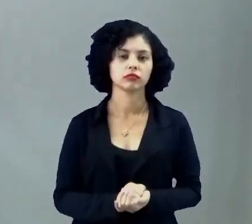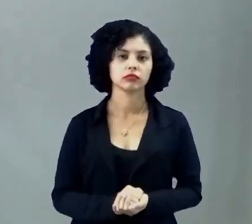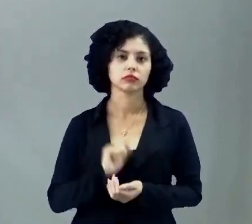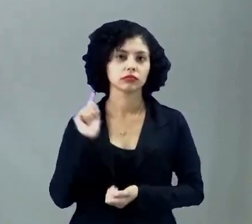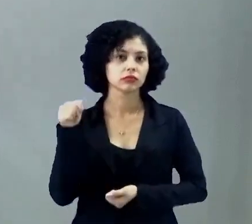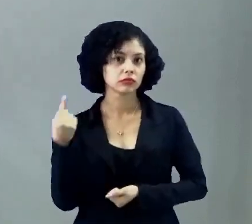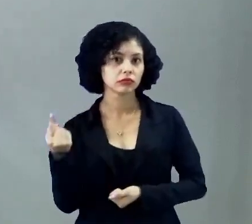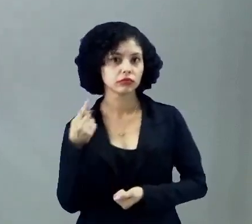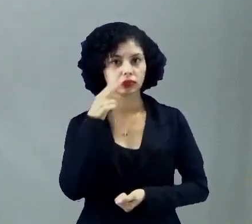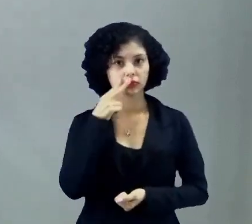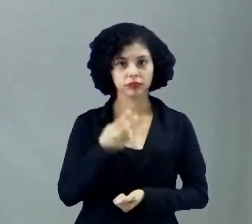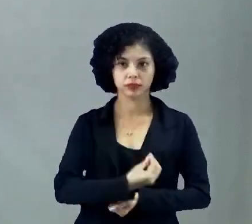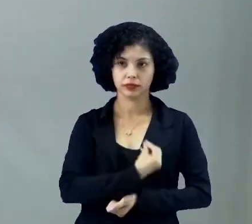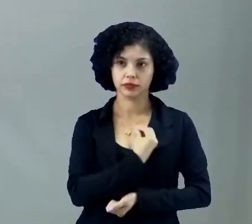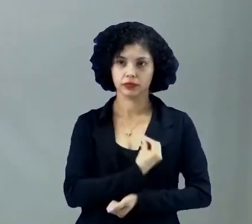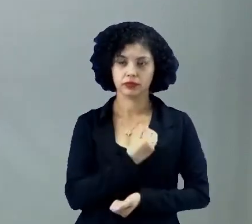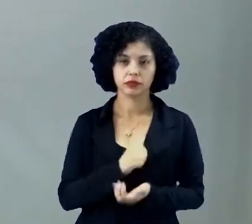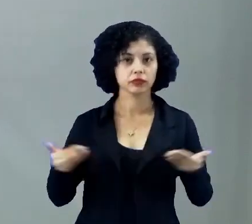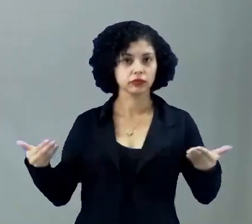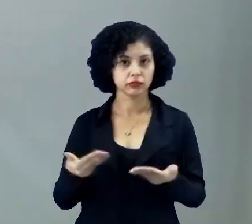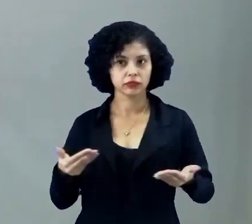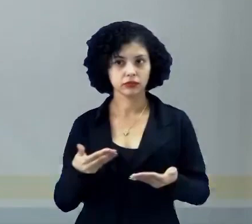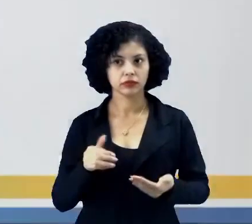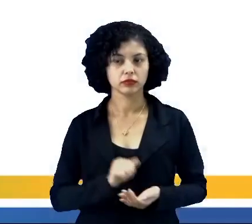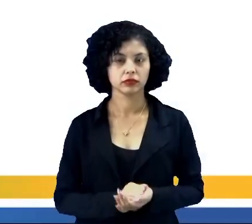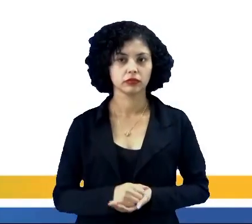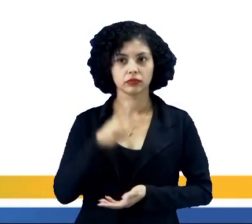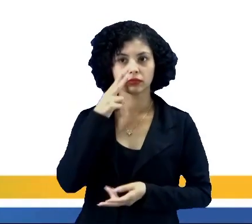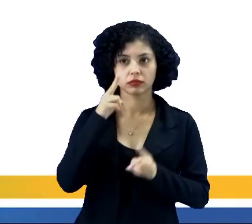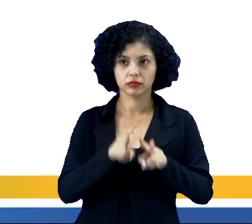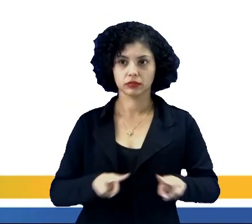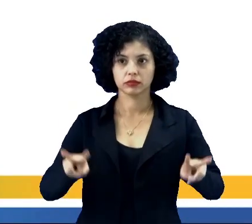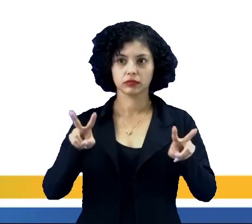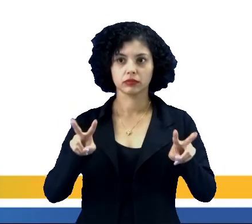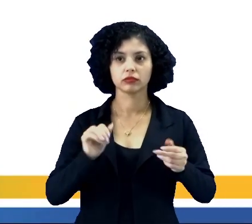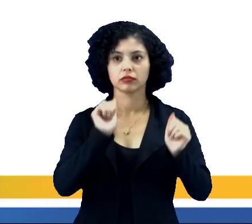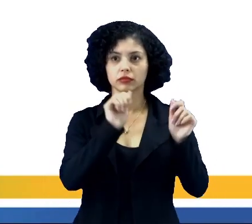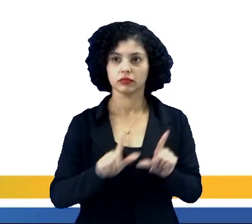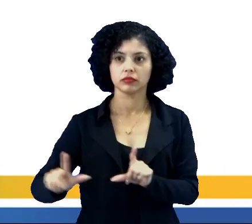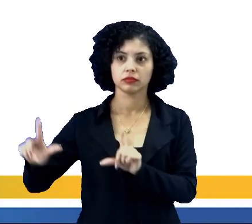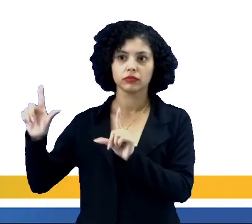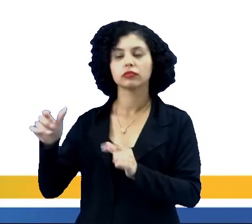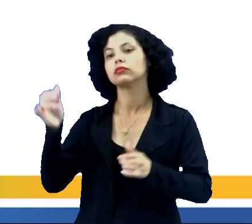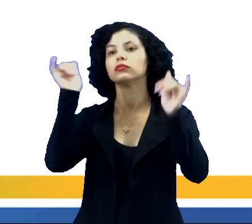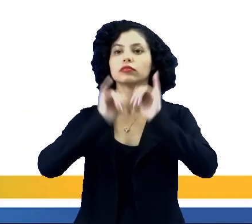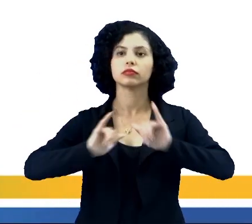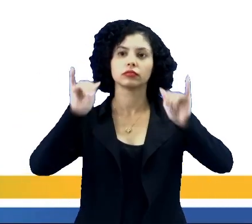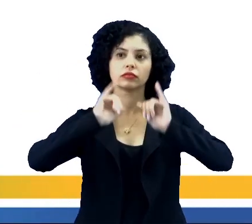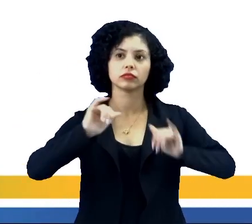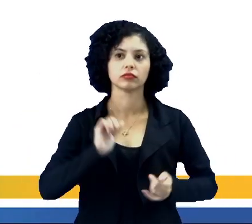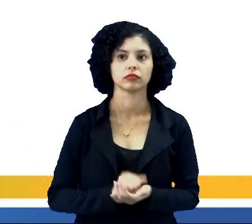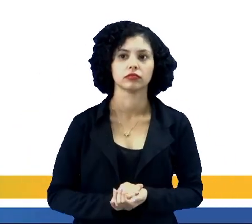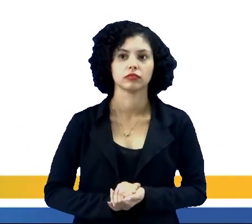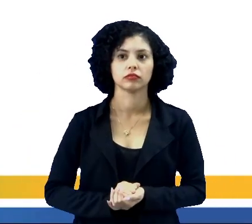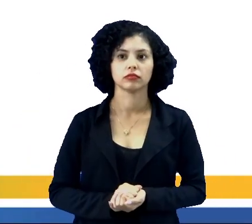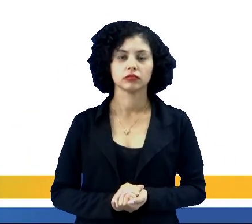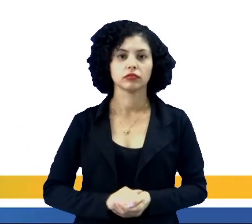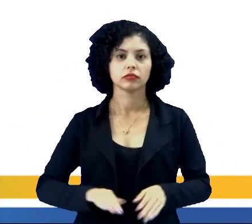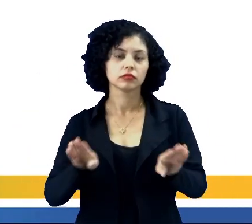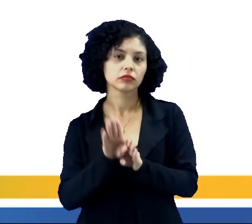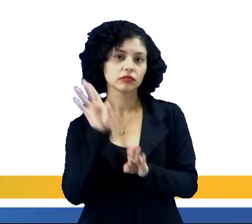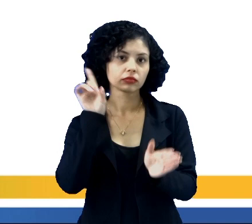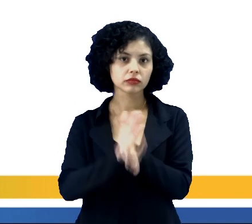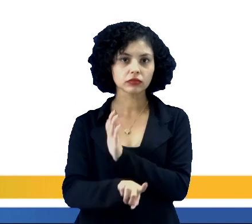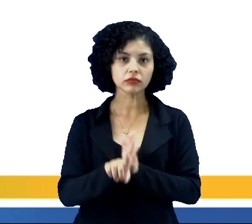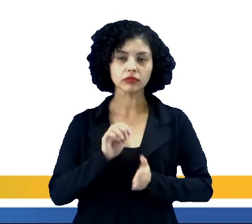nós estamos vivenciando na atualidade. Então, visualizem em tela, nós temos aí uma informação, uma perguntinha